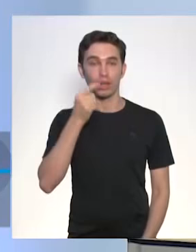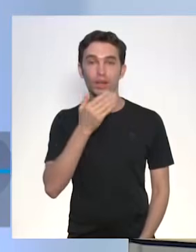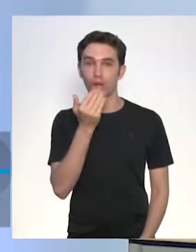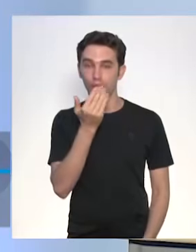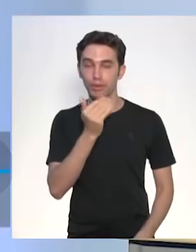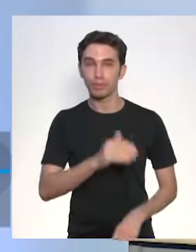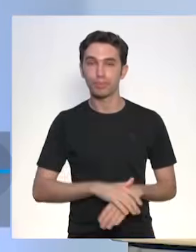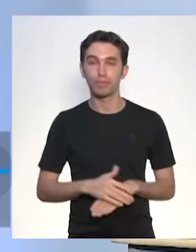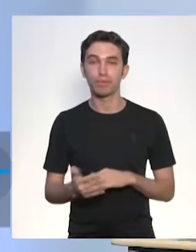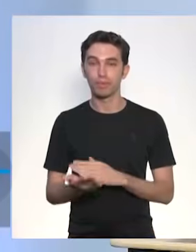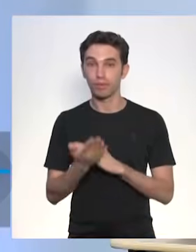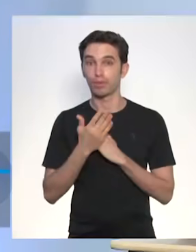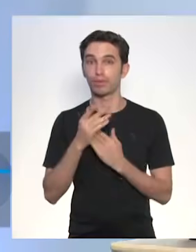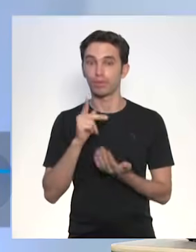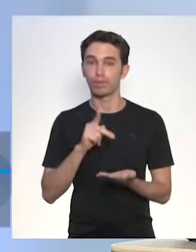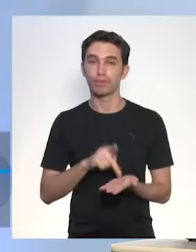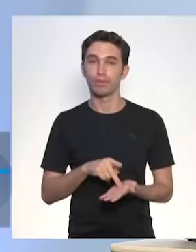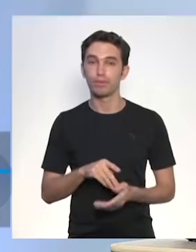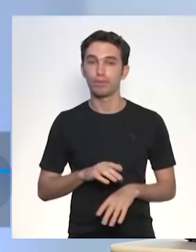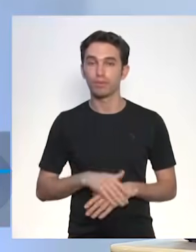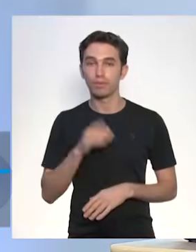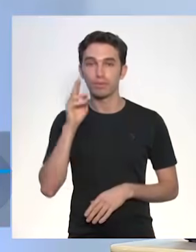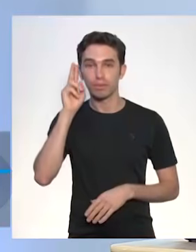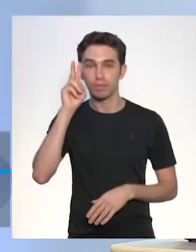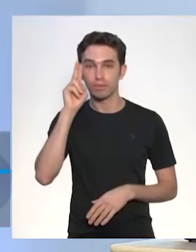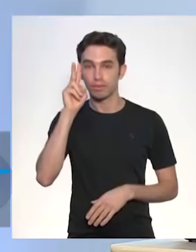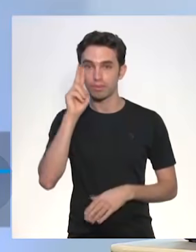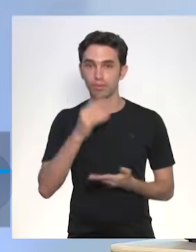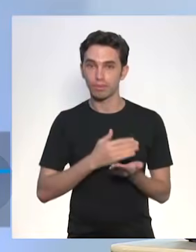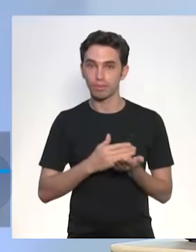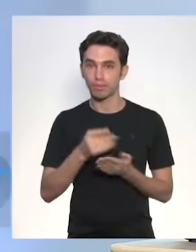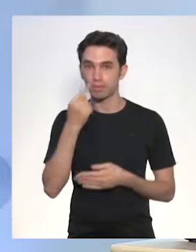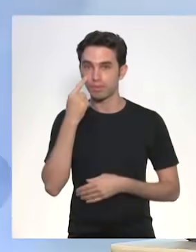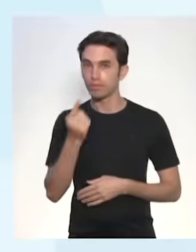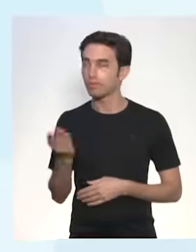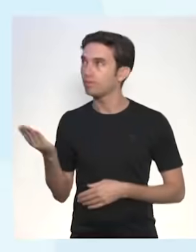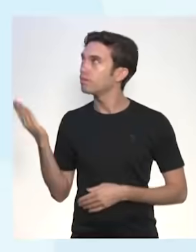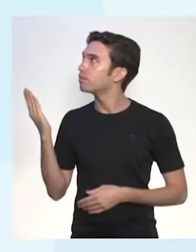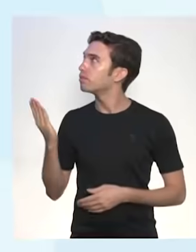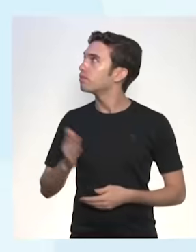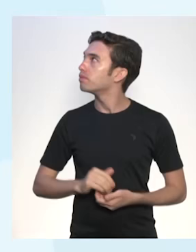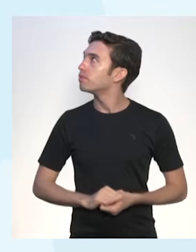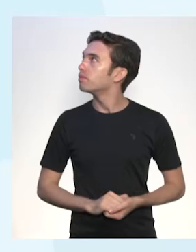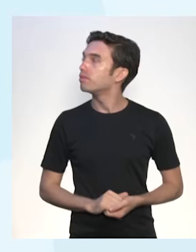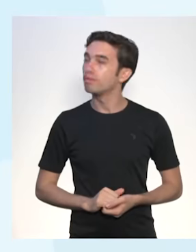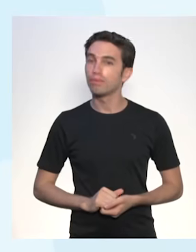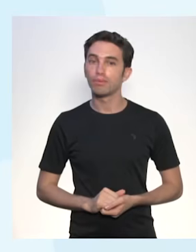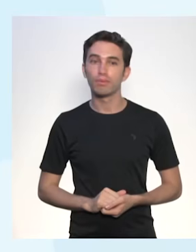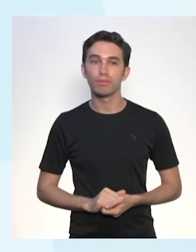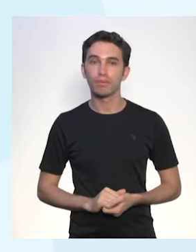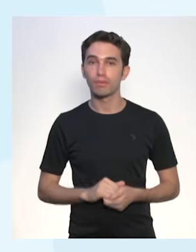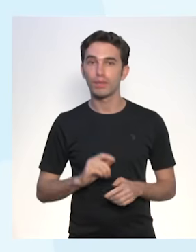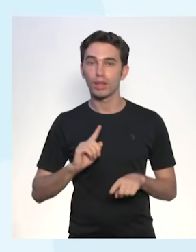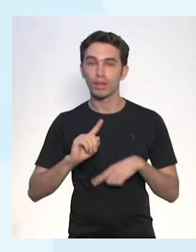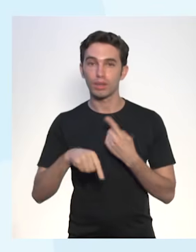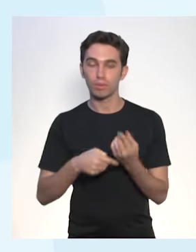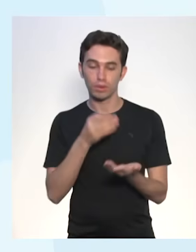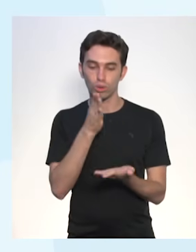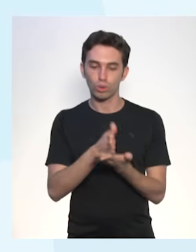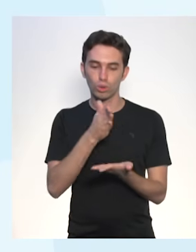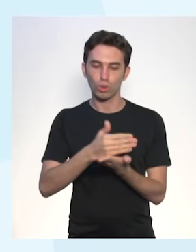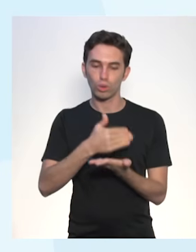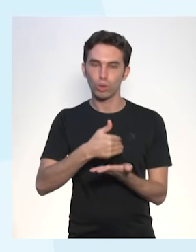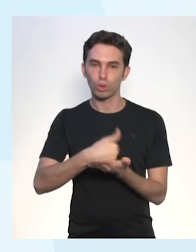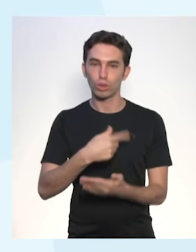vamos começar com uma historinha bem bacaninha aí, ó. Na tela aí, olha só. Após cortar um bolo em 15